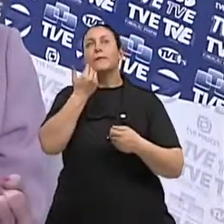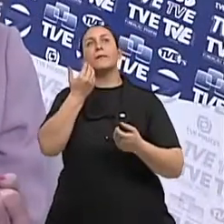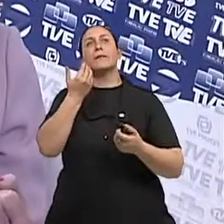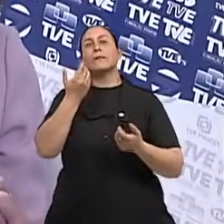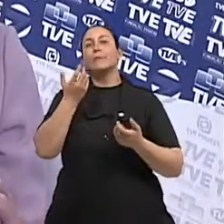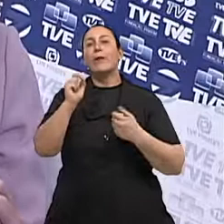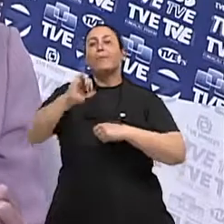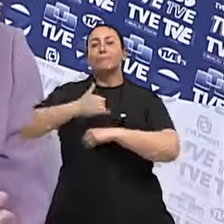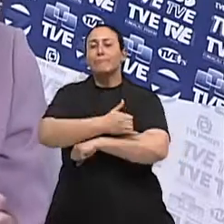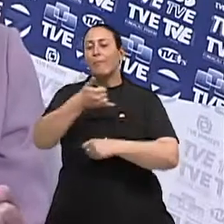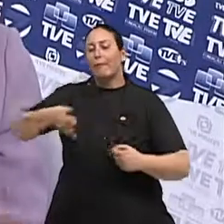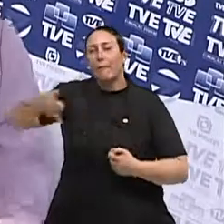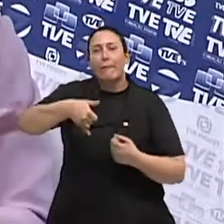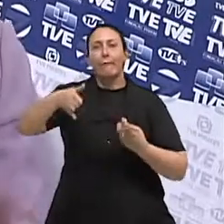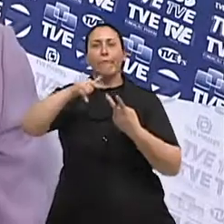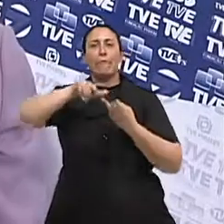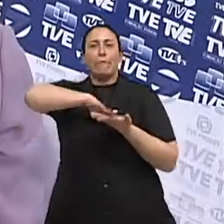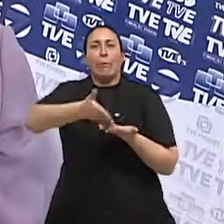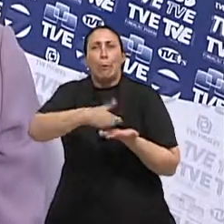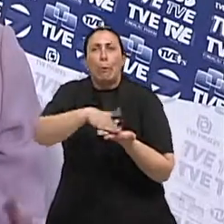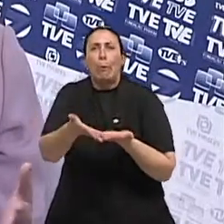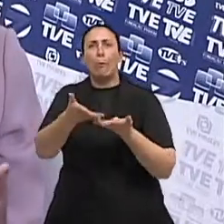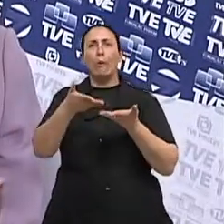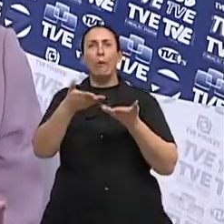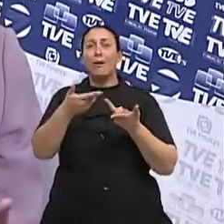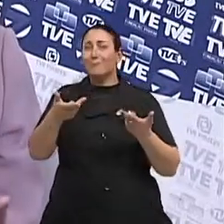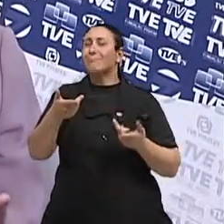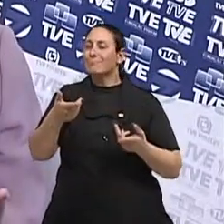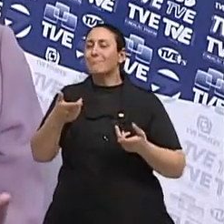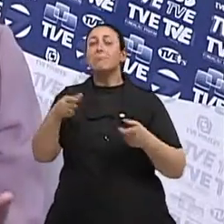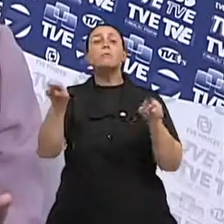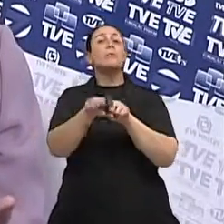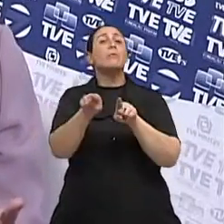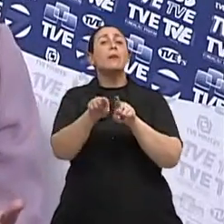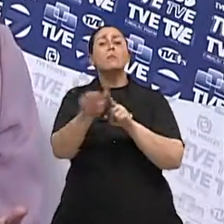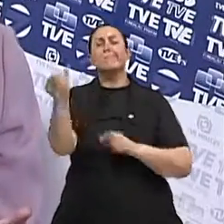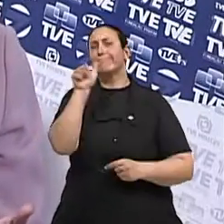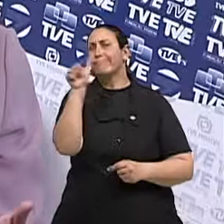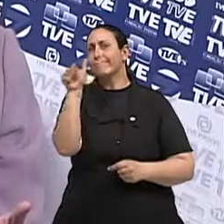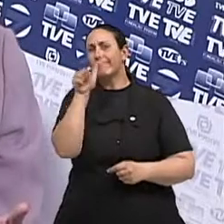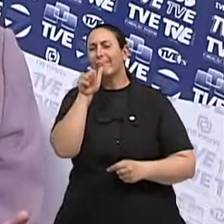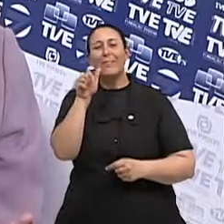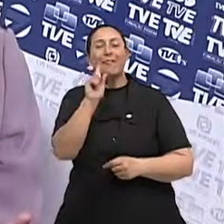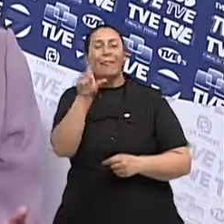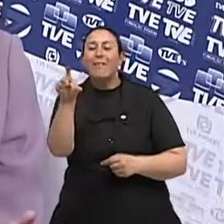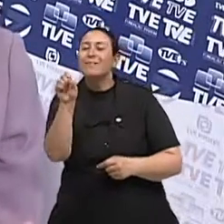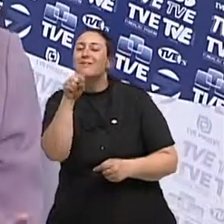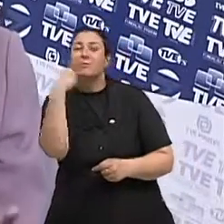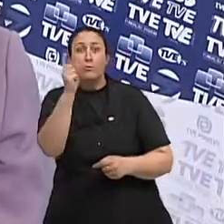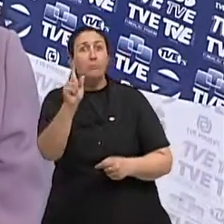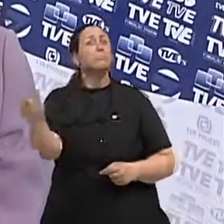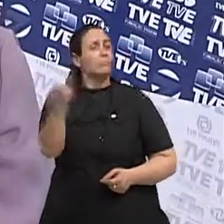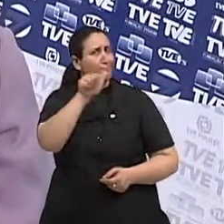gordura, em fritura, isso não pode acontecer. Uhum. Abuso de álcool, não é aquele vinhozinho, aquela cervejinha,